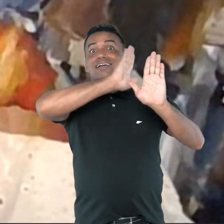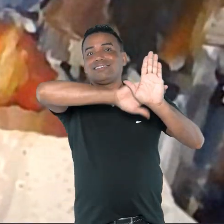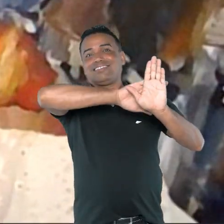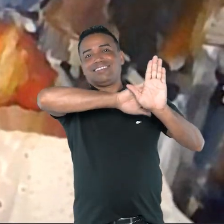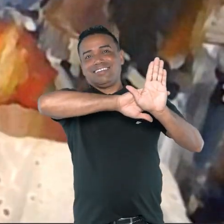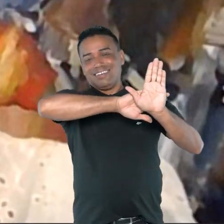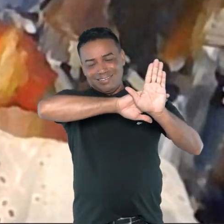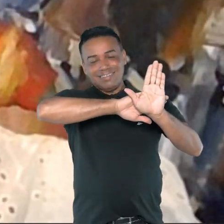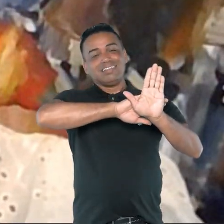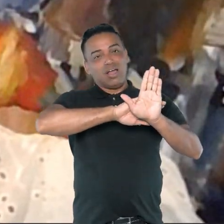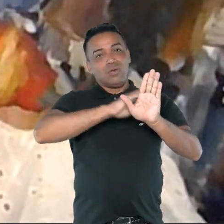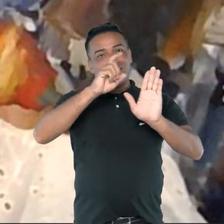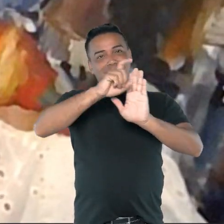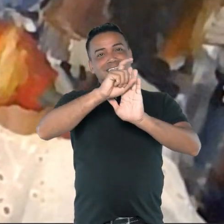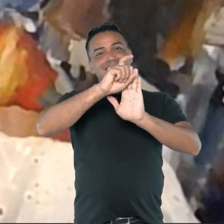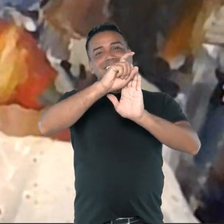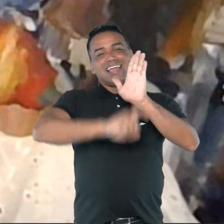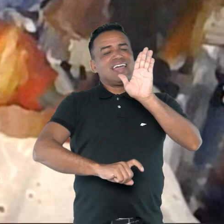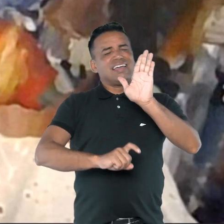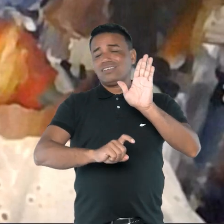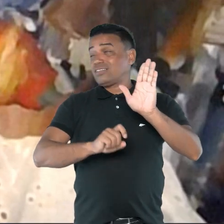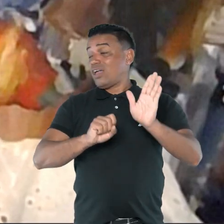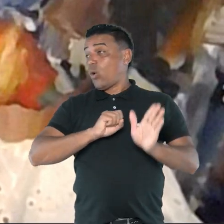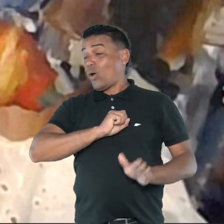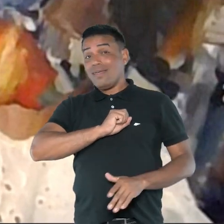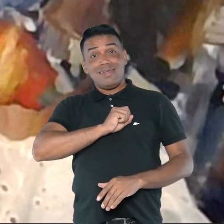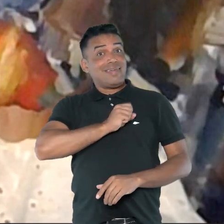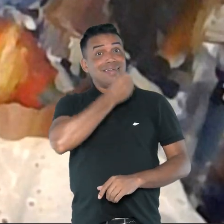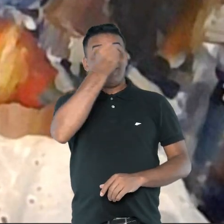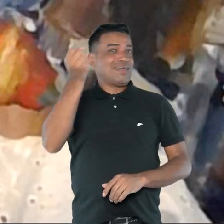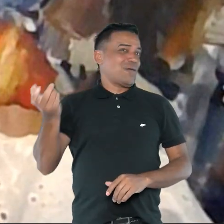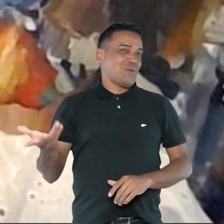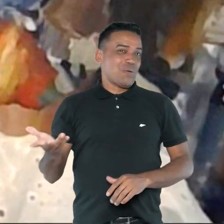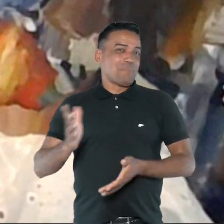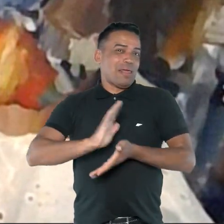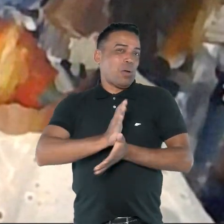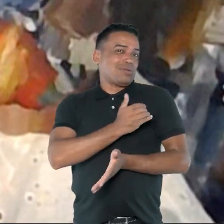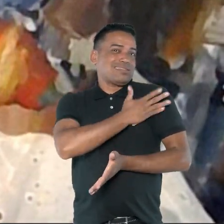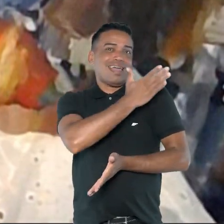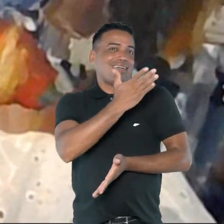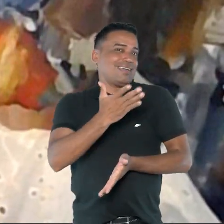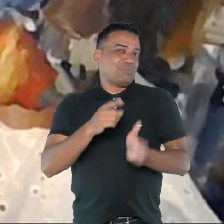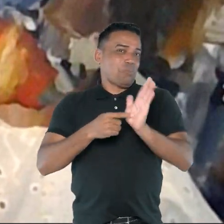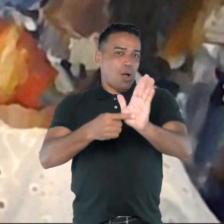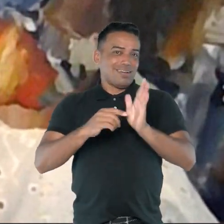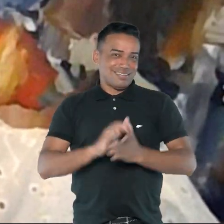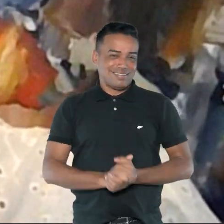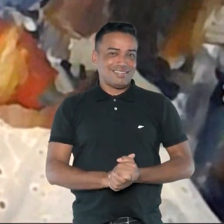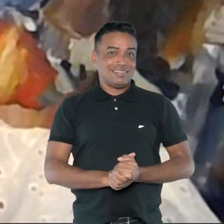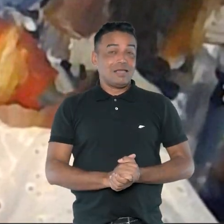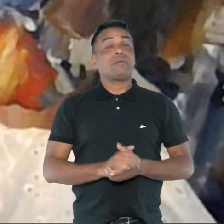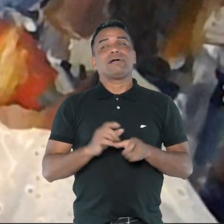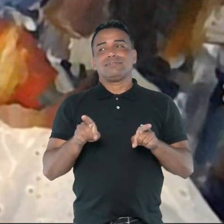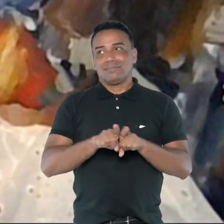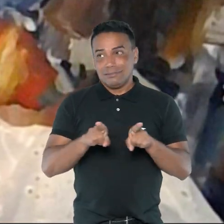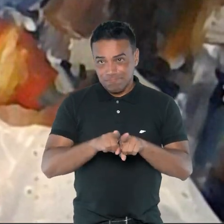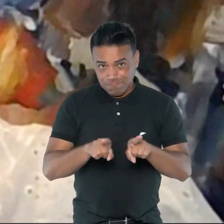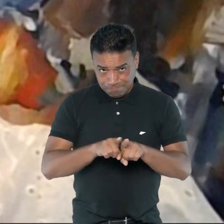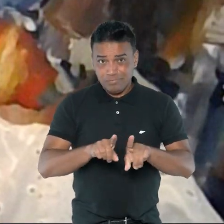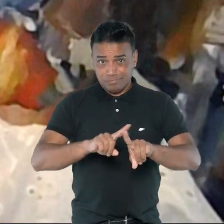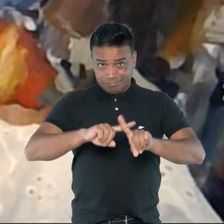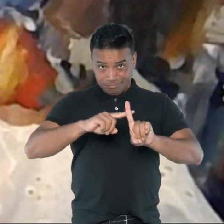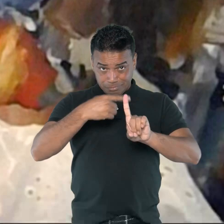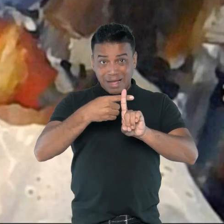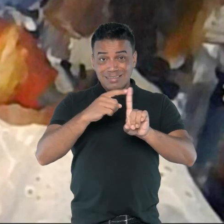muitas entrelinhas aí, e essa fala é horrível, por exemplo. E, ao mesmo